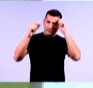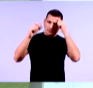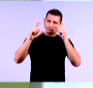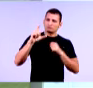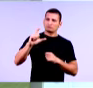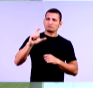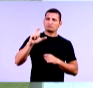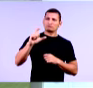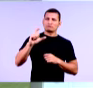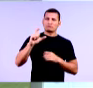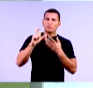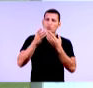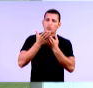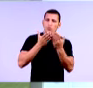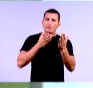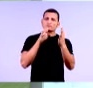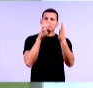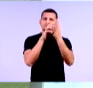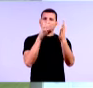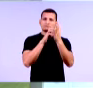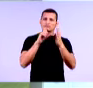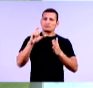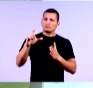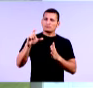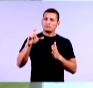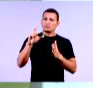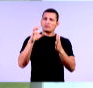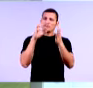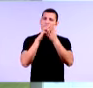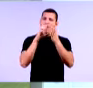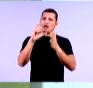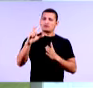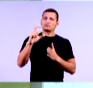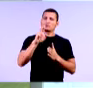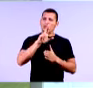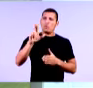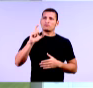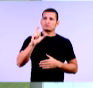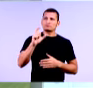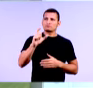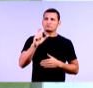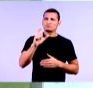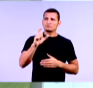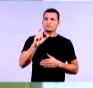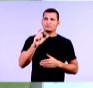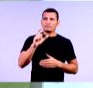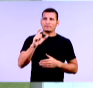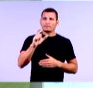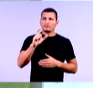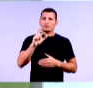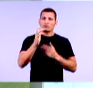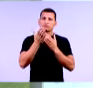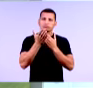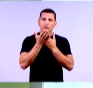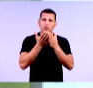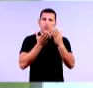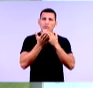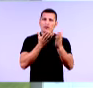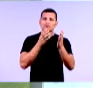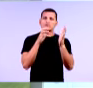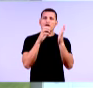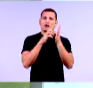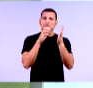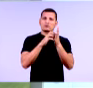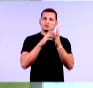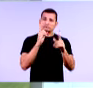frente. Você começa a identificar as características. A marca dele é Smartboard, né? Então você começa a identificar as